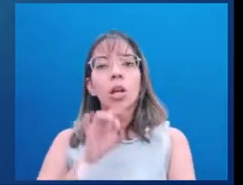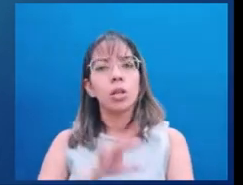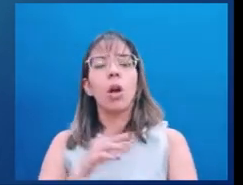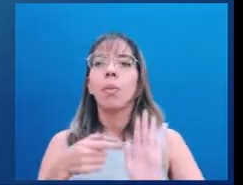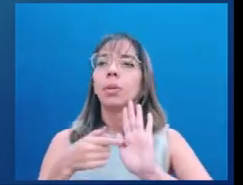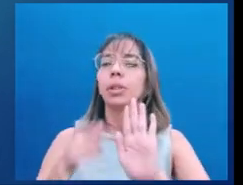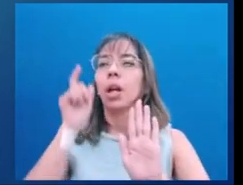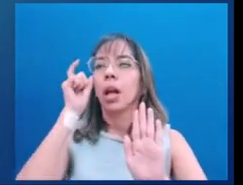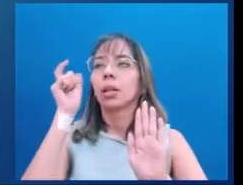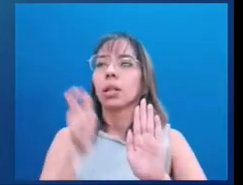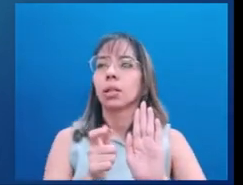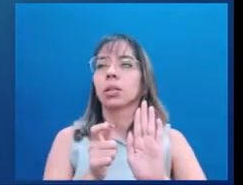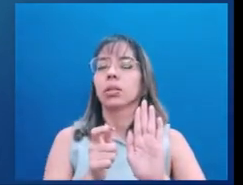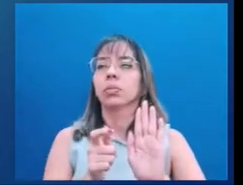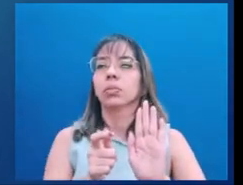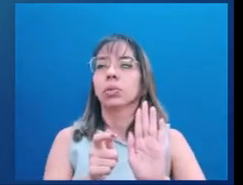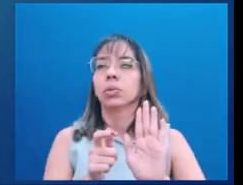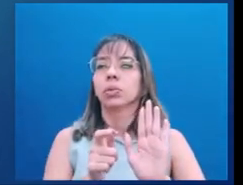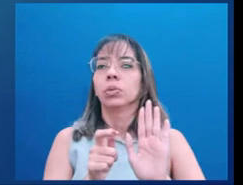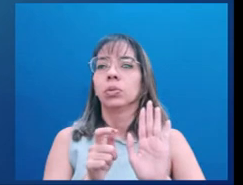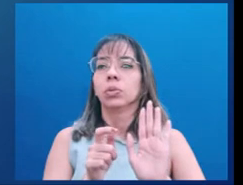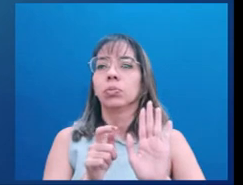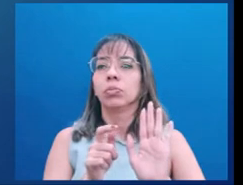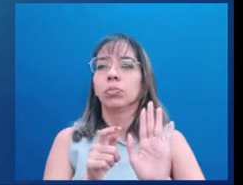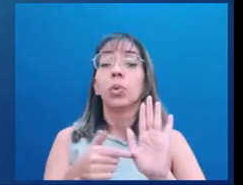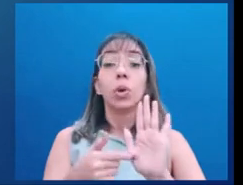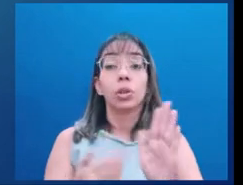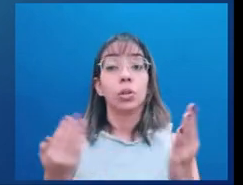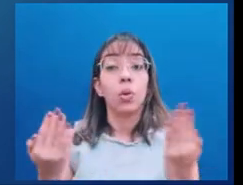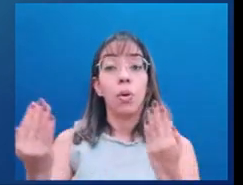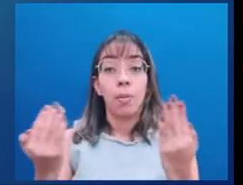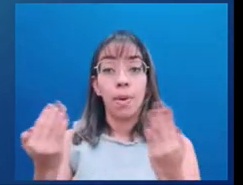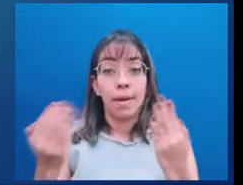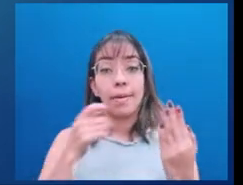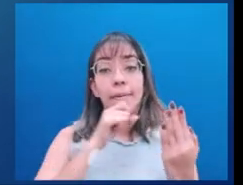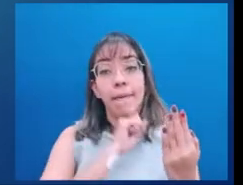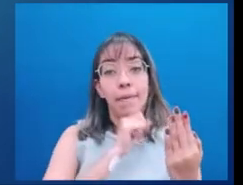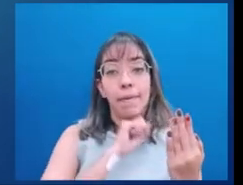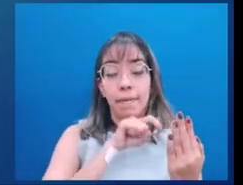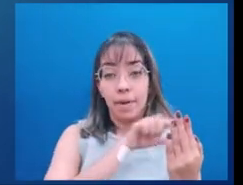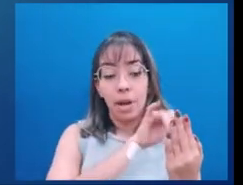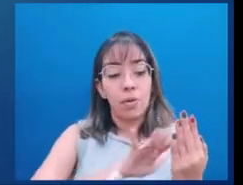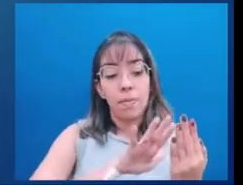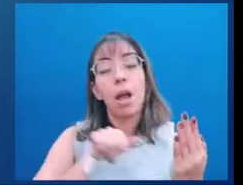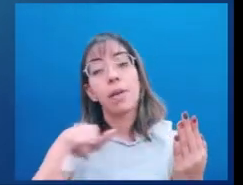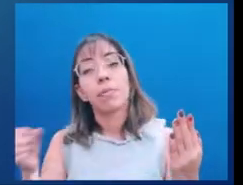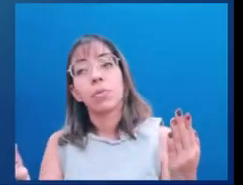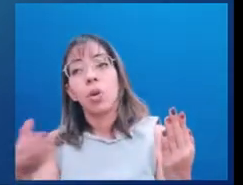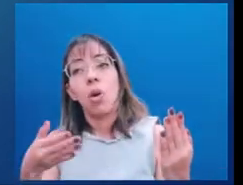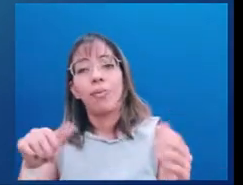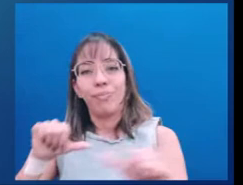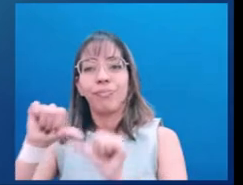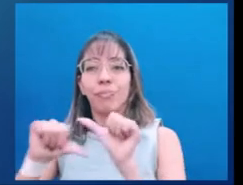Bem, aqui, gente, é só chamando a atenção do que são os pictogramas novos e em relação aos